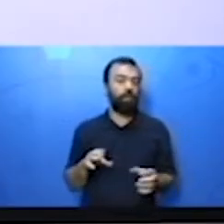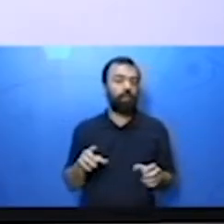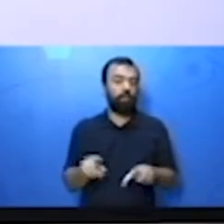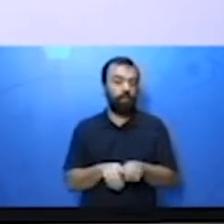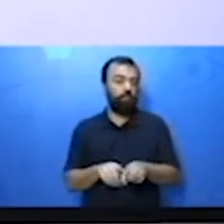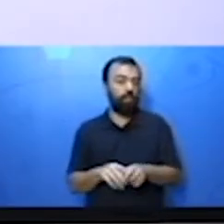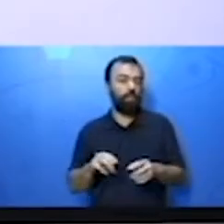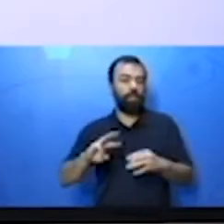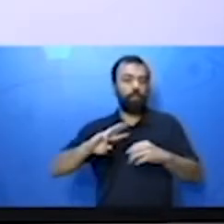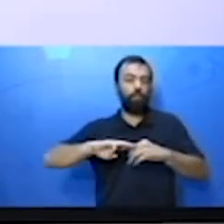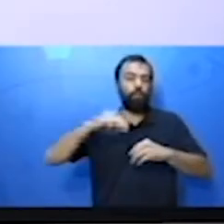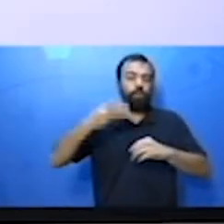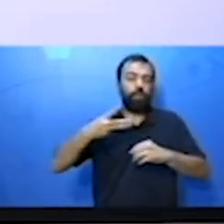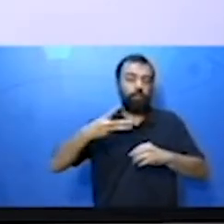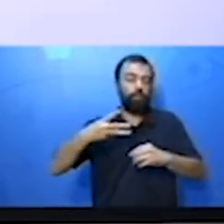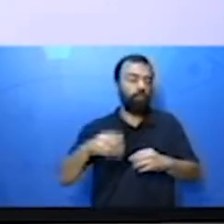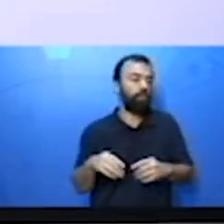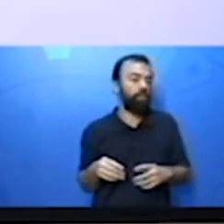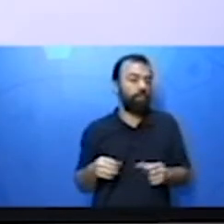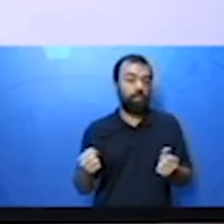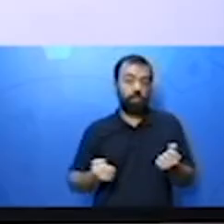estacionamento?